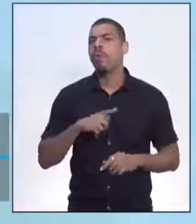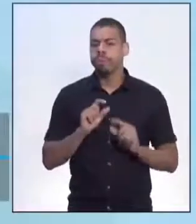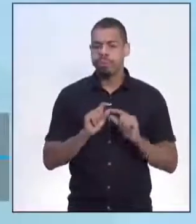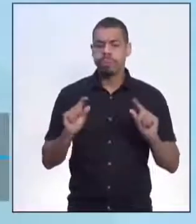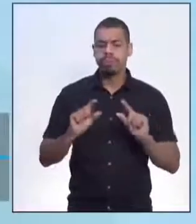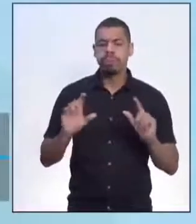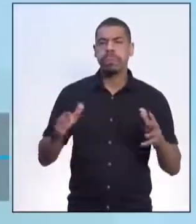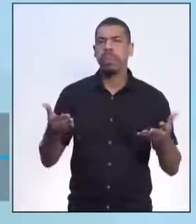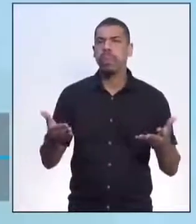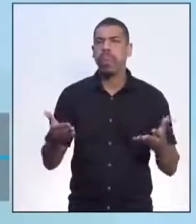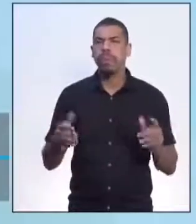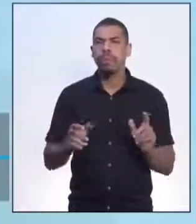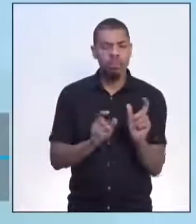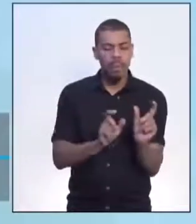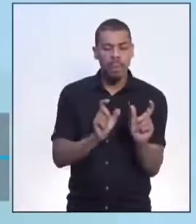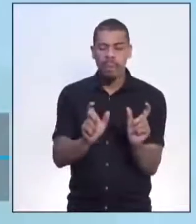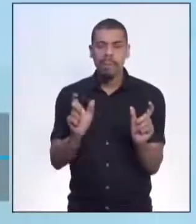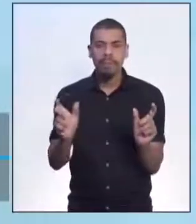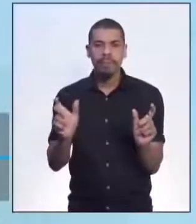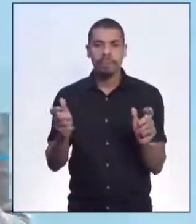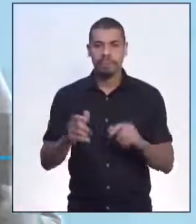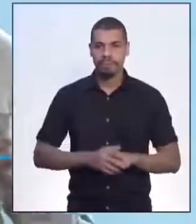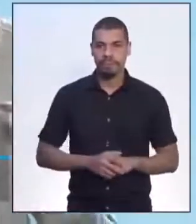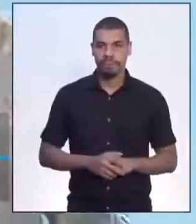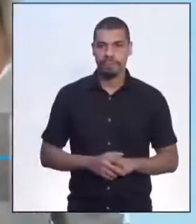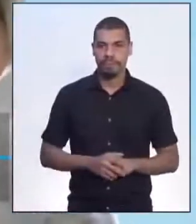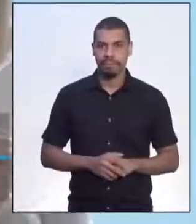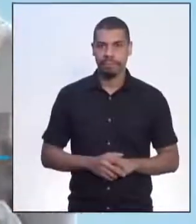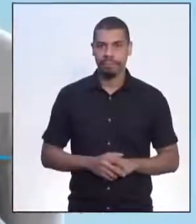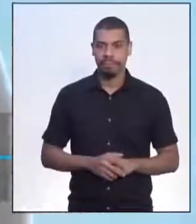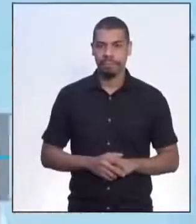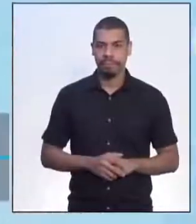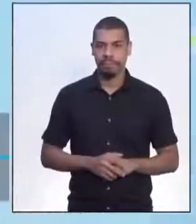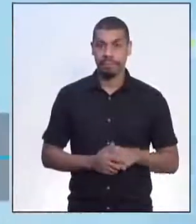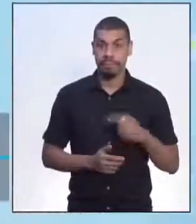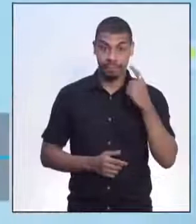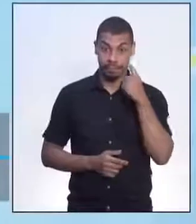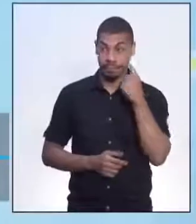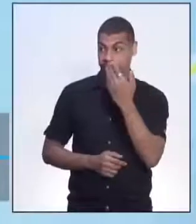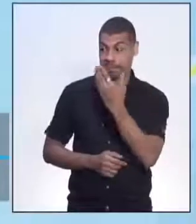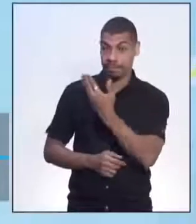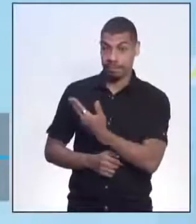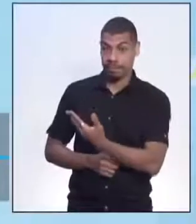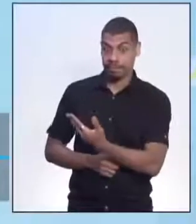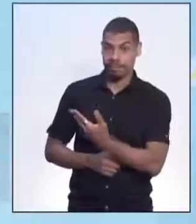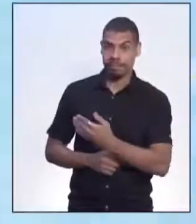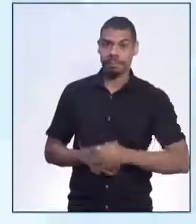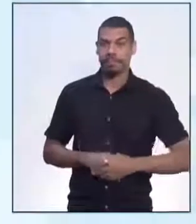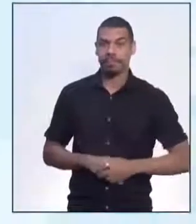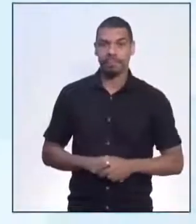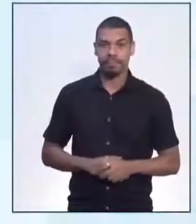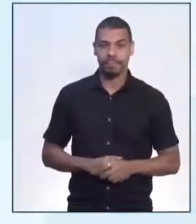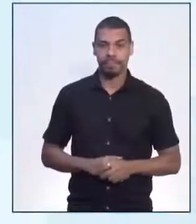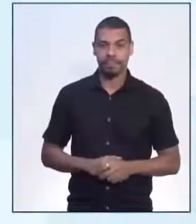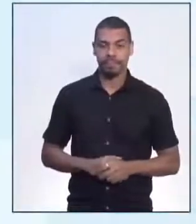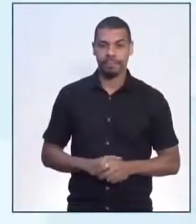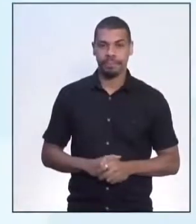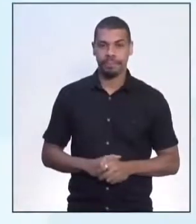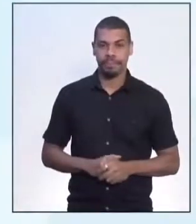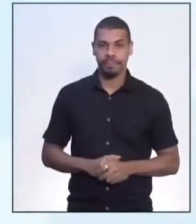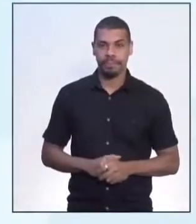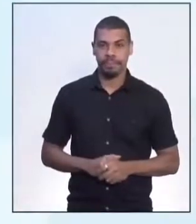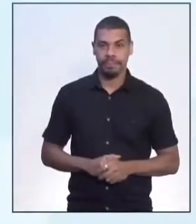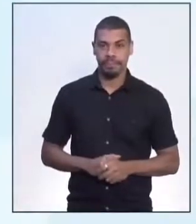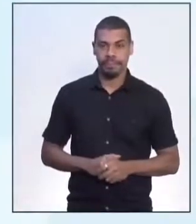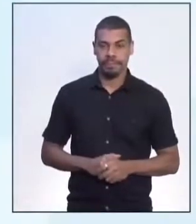situação e qual desses link words cabem ali. A, however. B, because. C, for